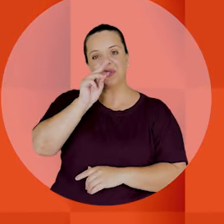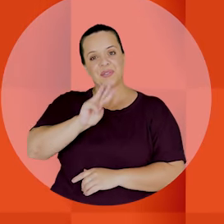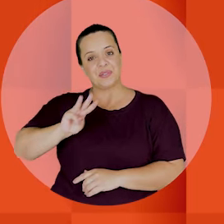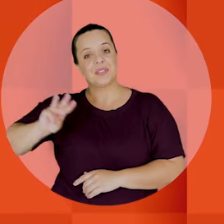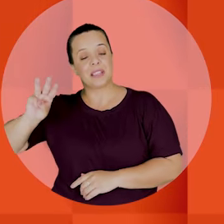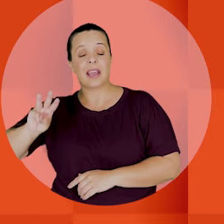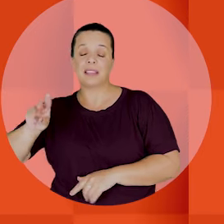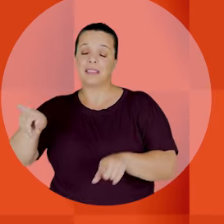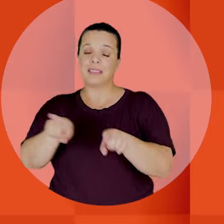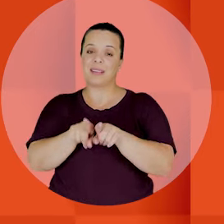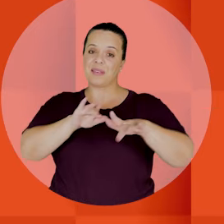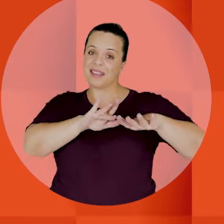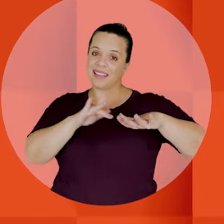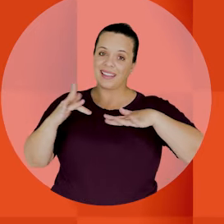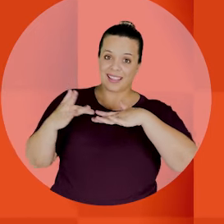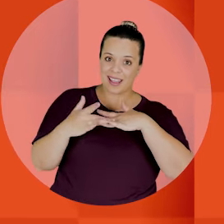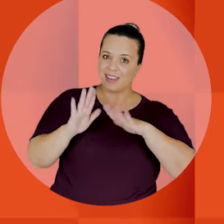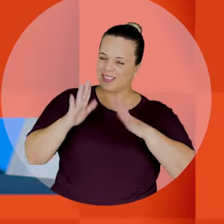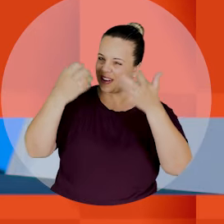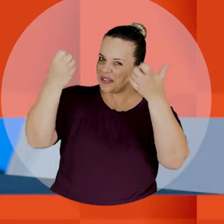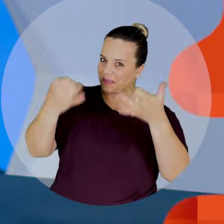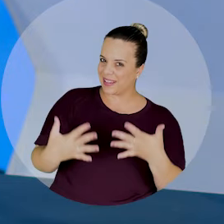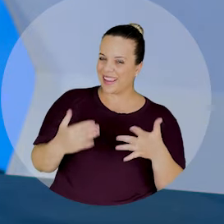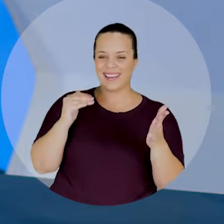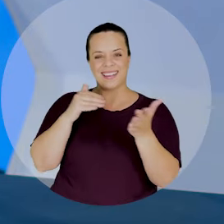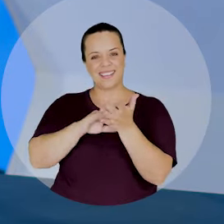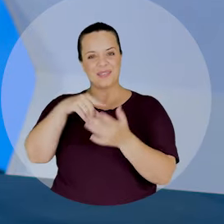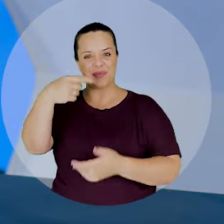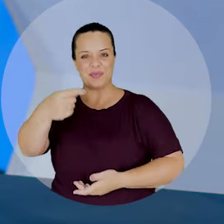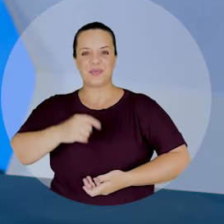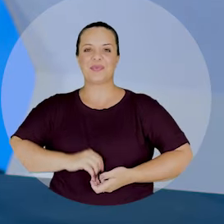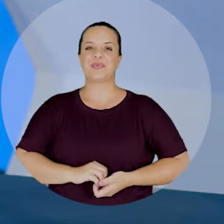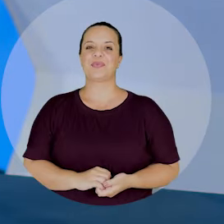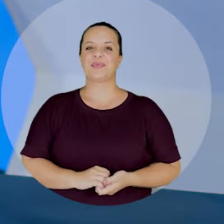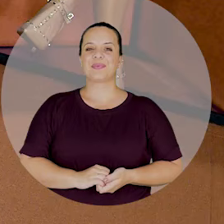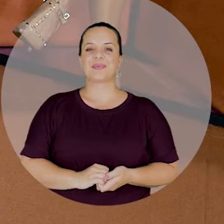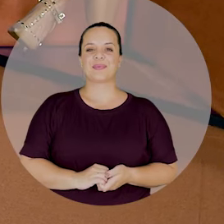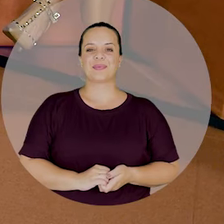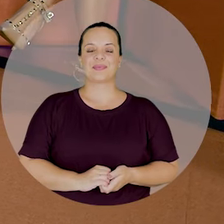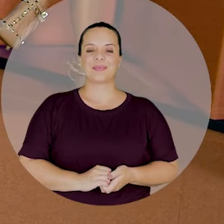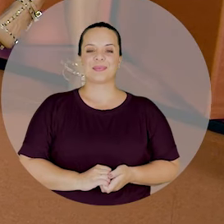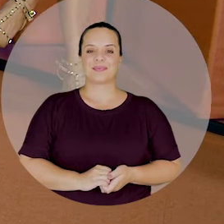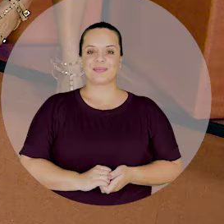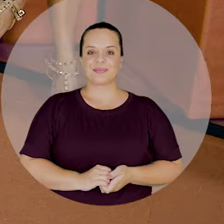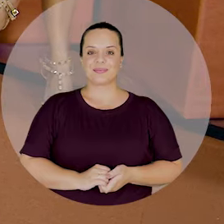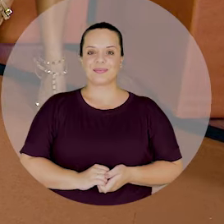no portal ou nas redes sociais. Tá explicado? Até a próxima!